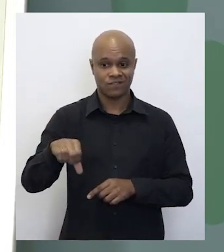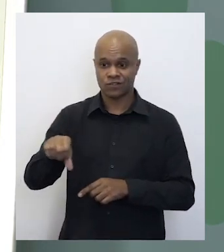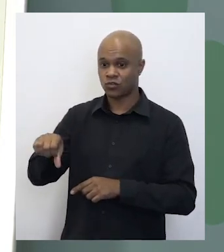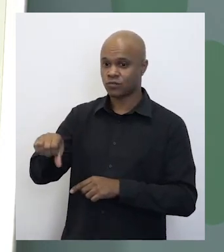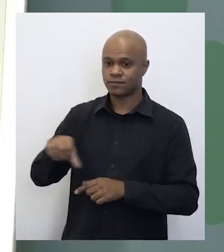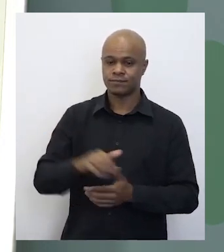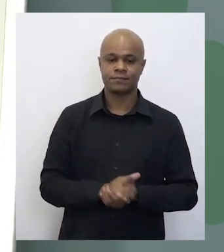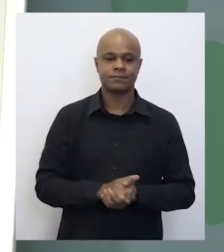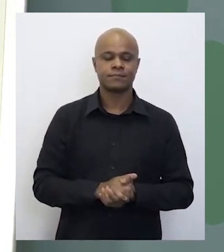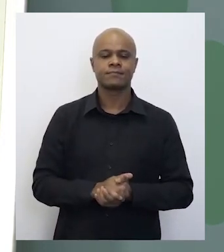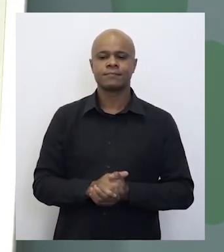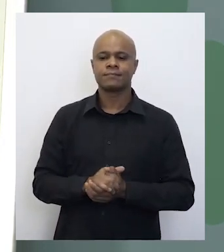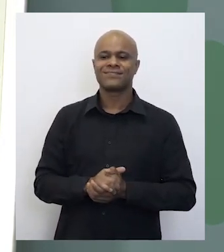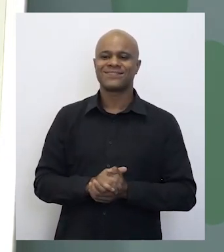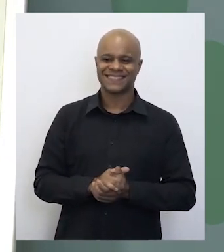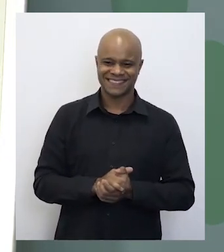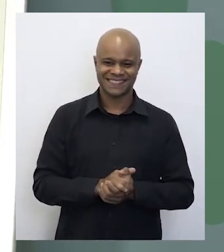lá,